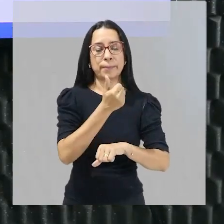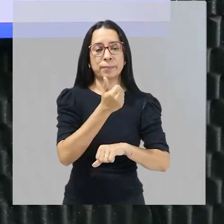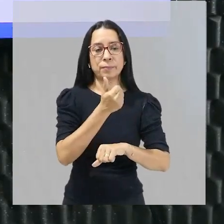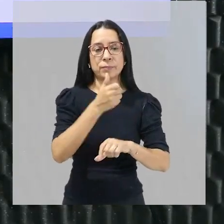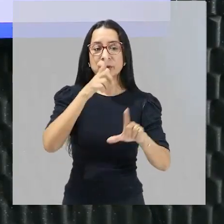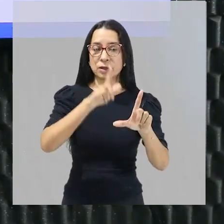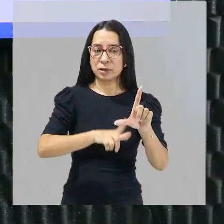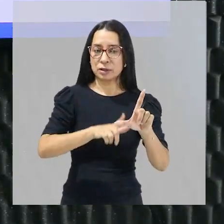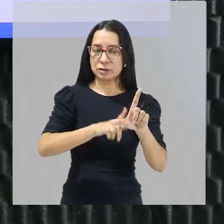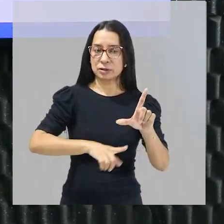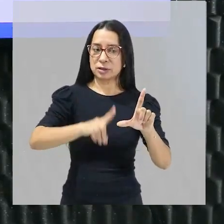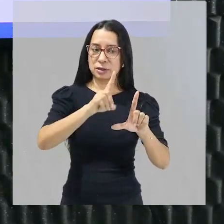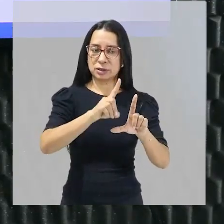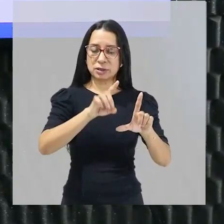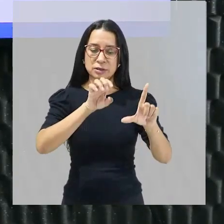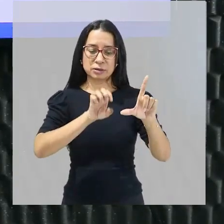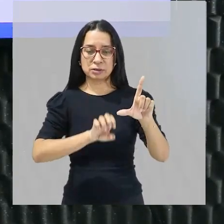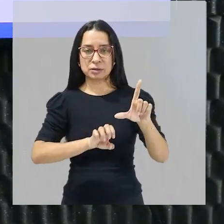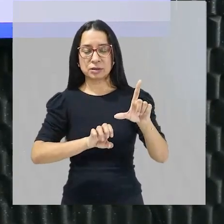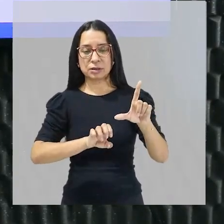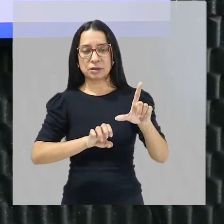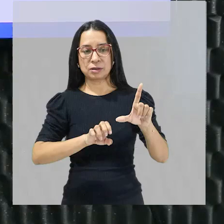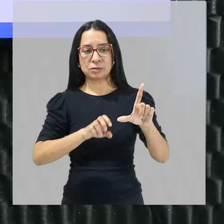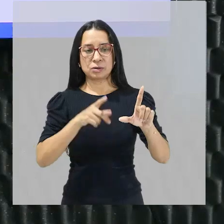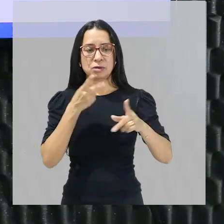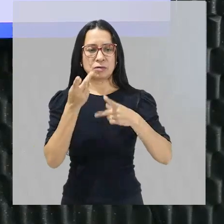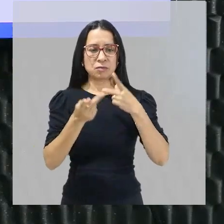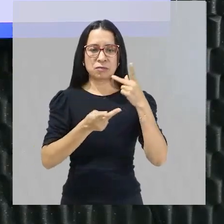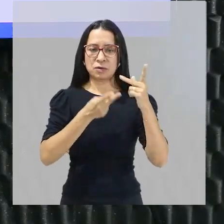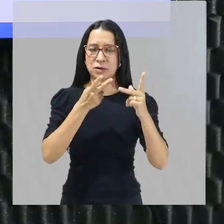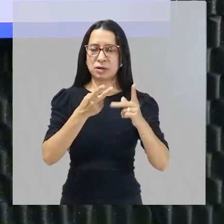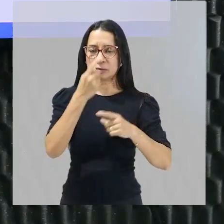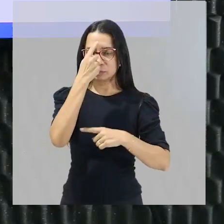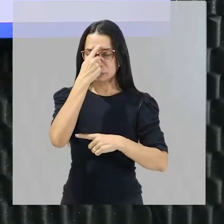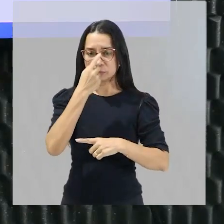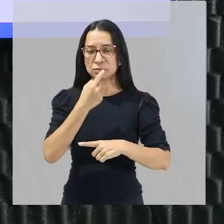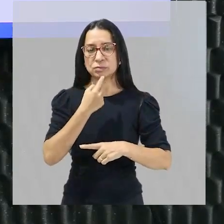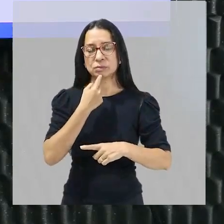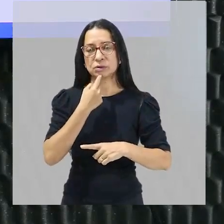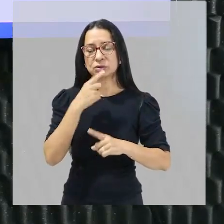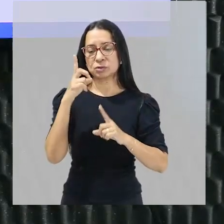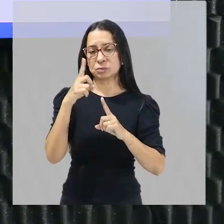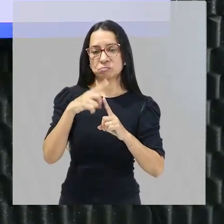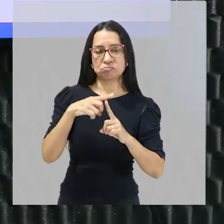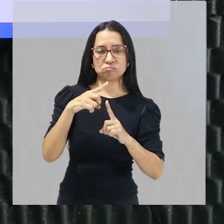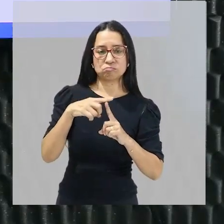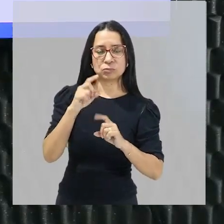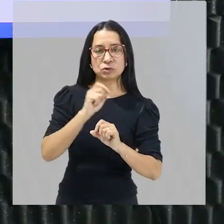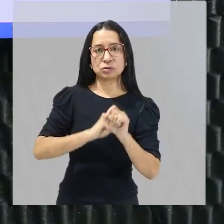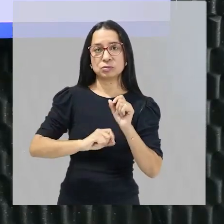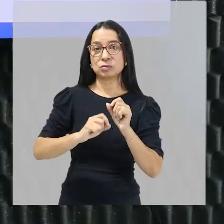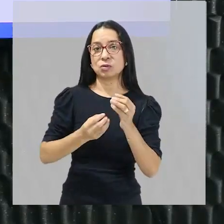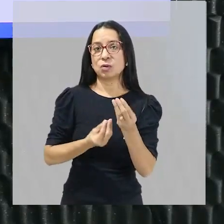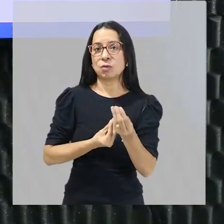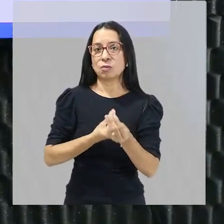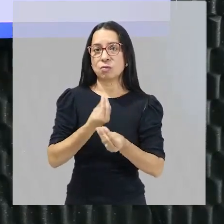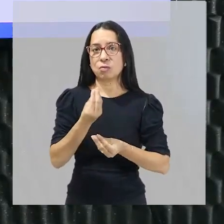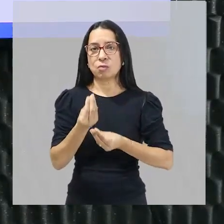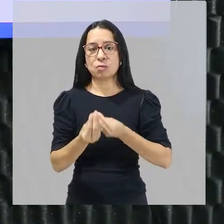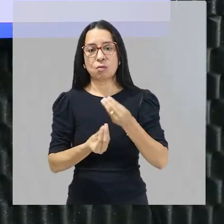E, inclusive, a letra E fala muito mais dessas imagens, desses estereótipos, dessas fórmulas,